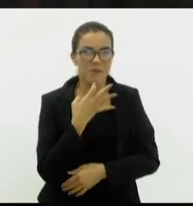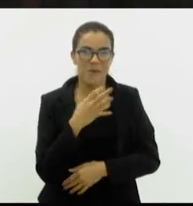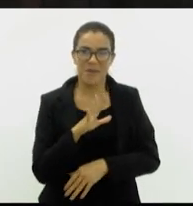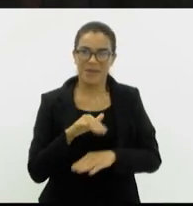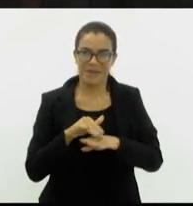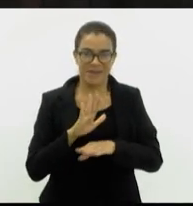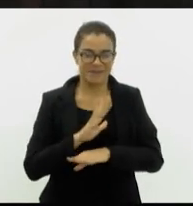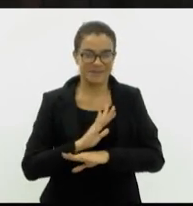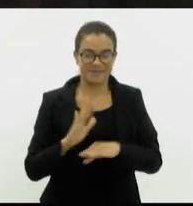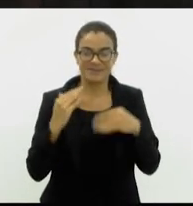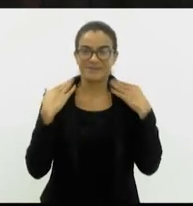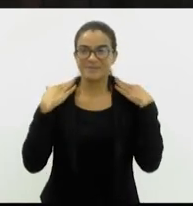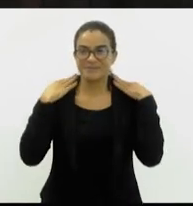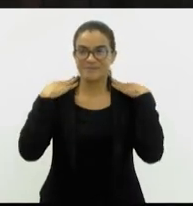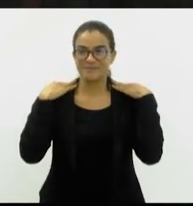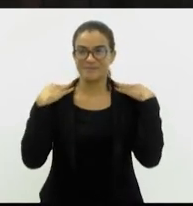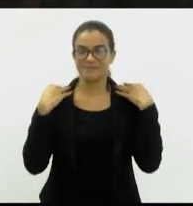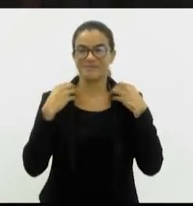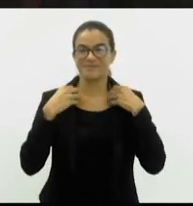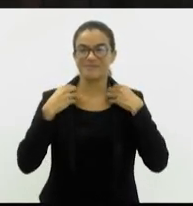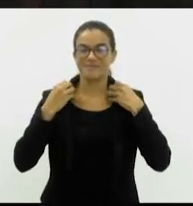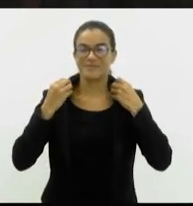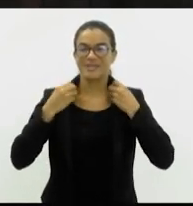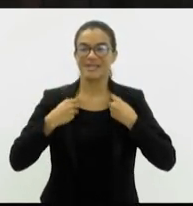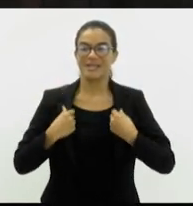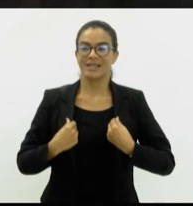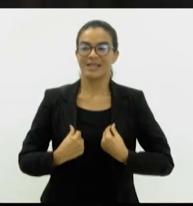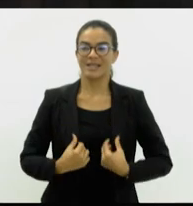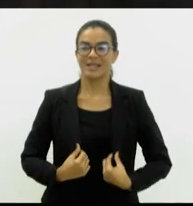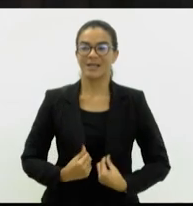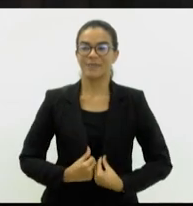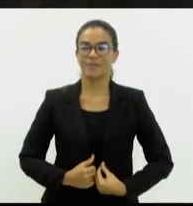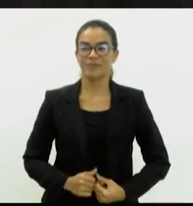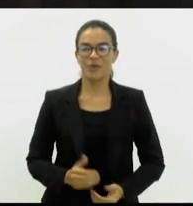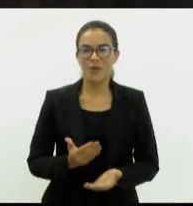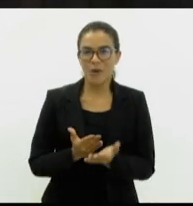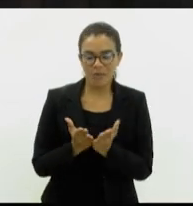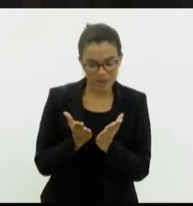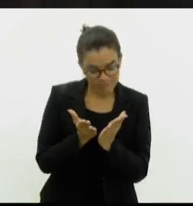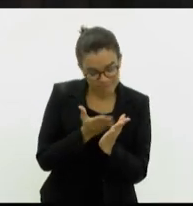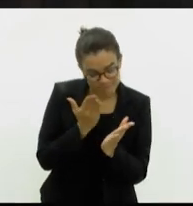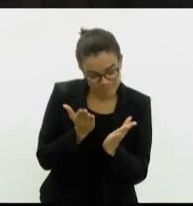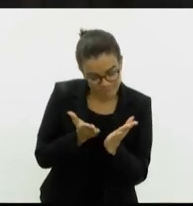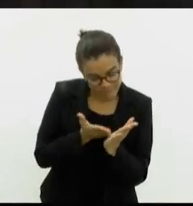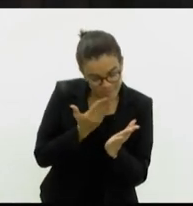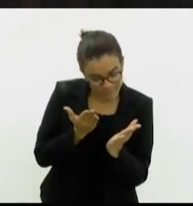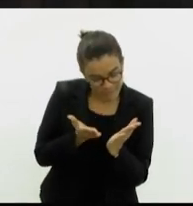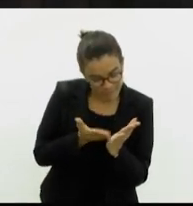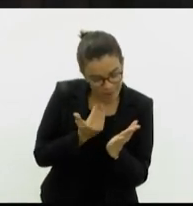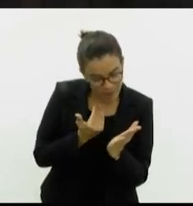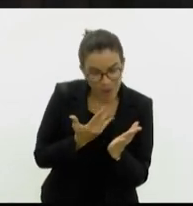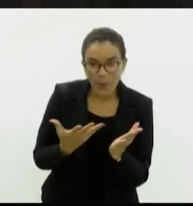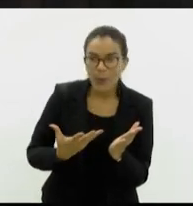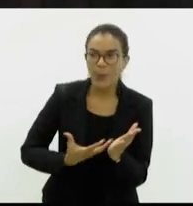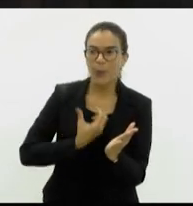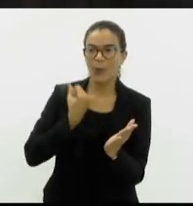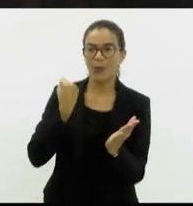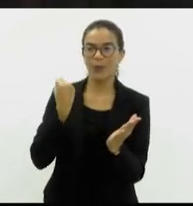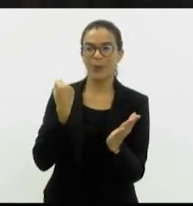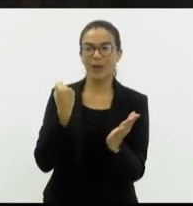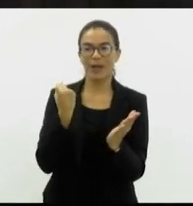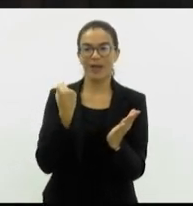e comecei a folheá-la e fiquei surpreso Senor